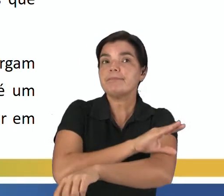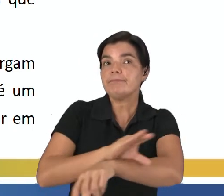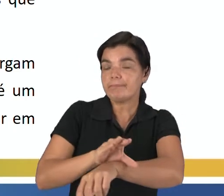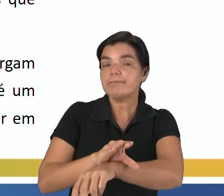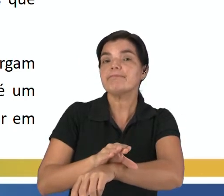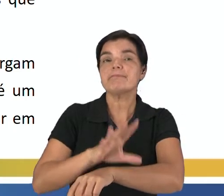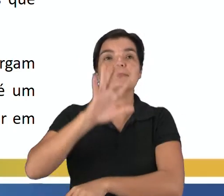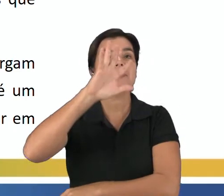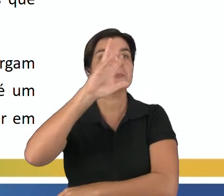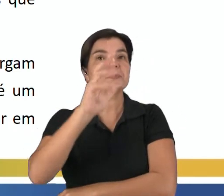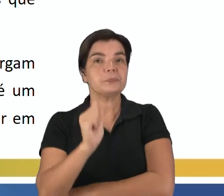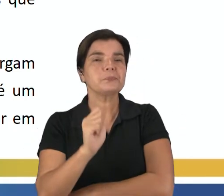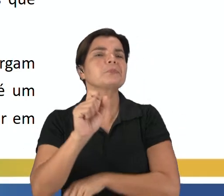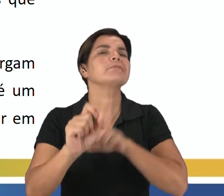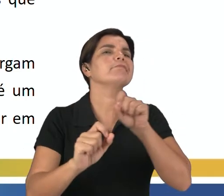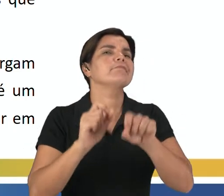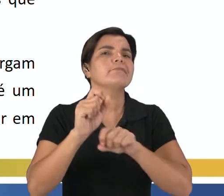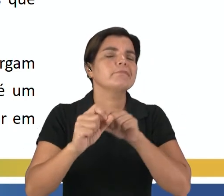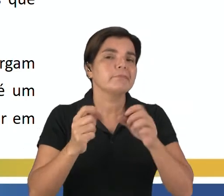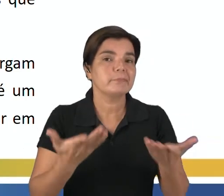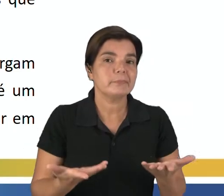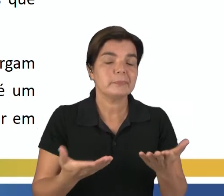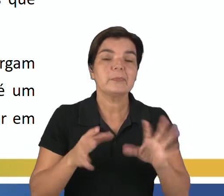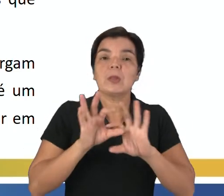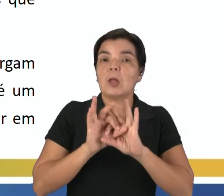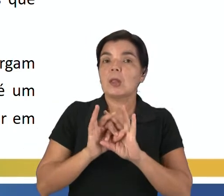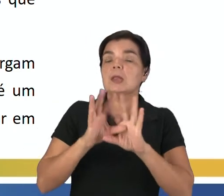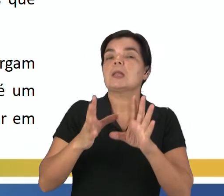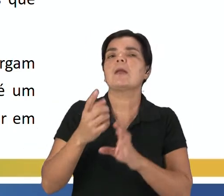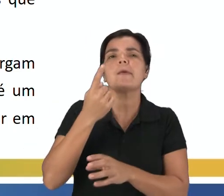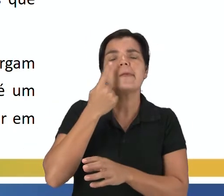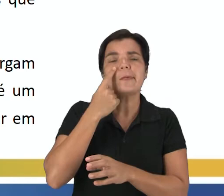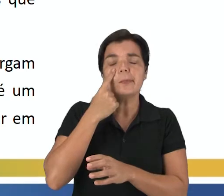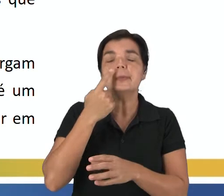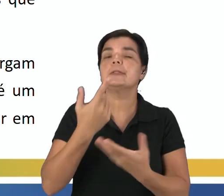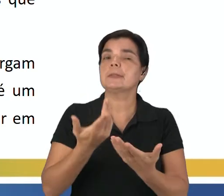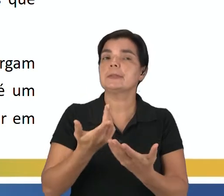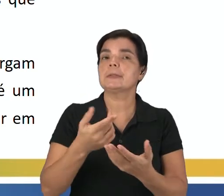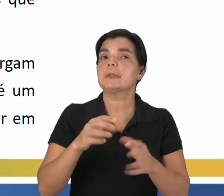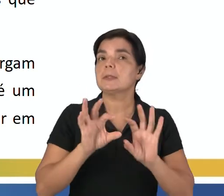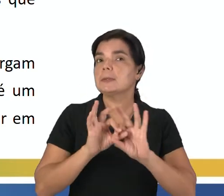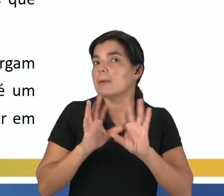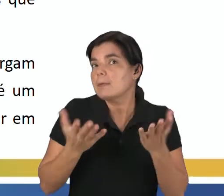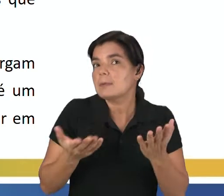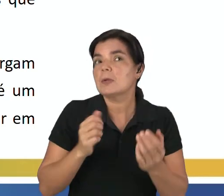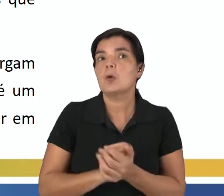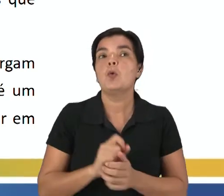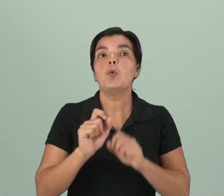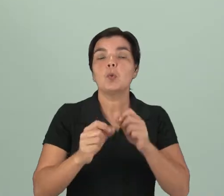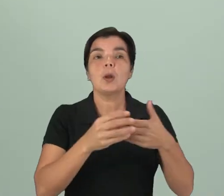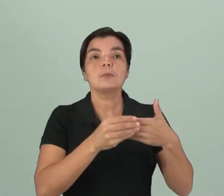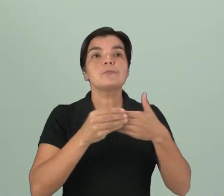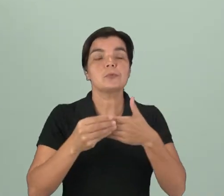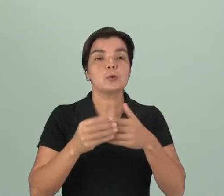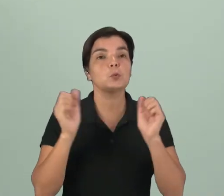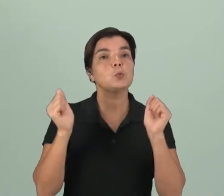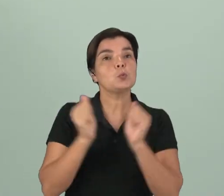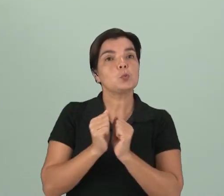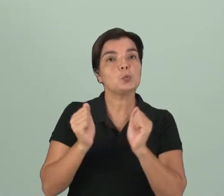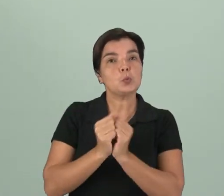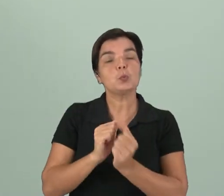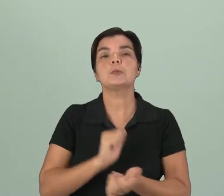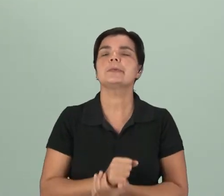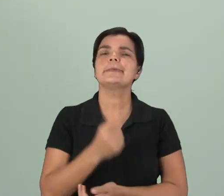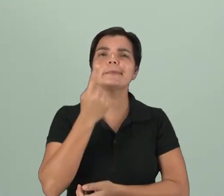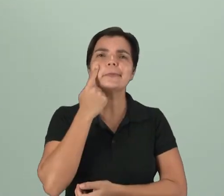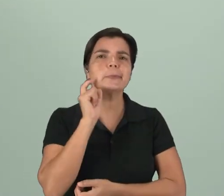cultura africana, né? O que os africanos, o que a gente herdou da cultura deles, né? O que eles trouxeram consigo.